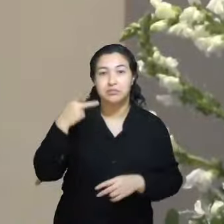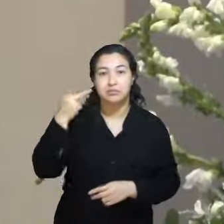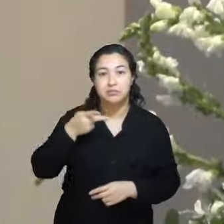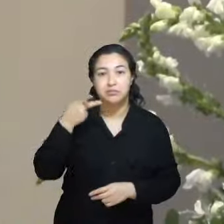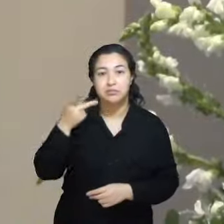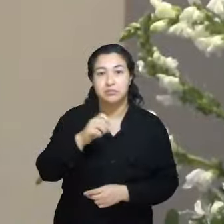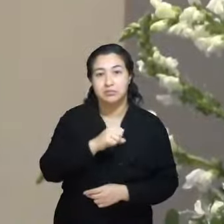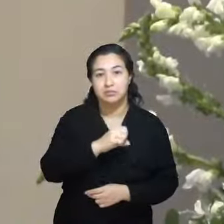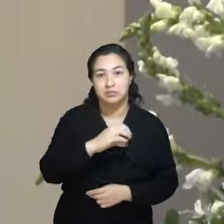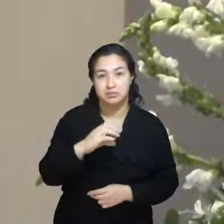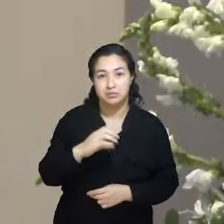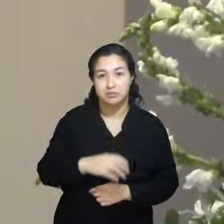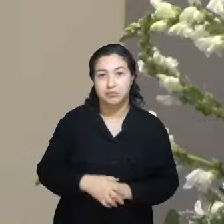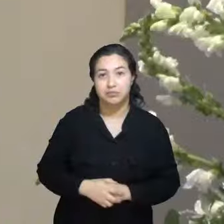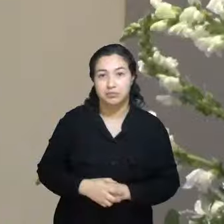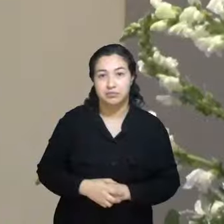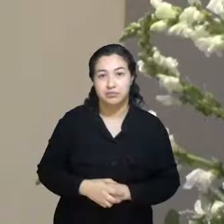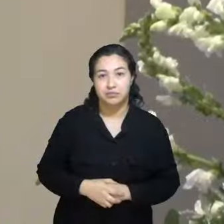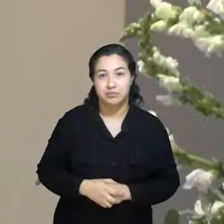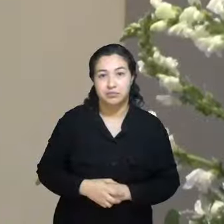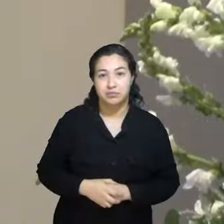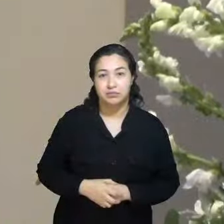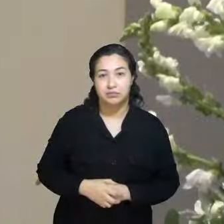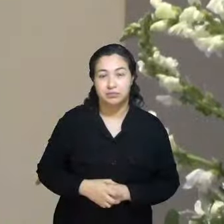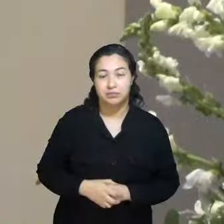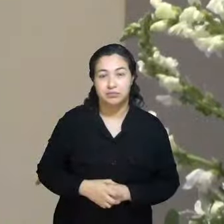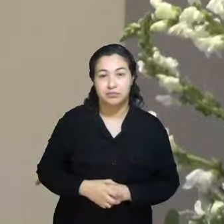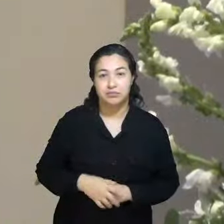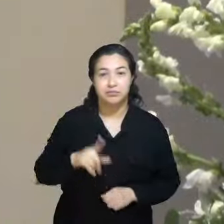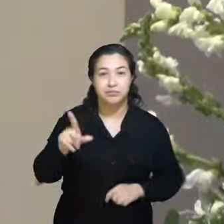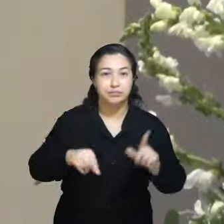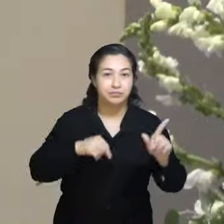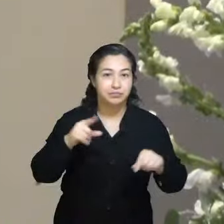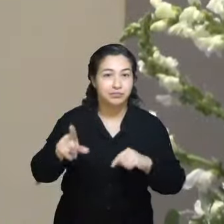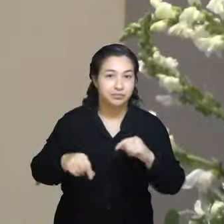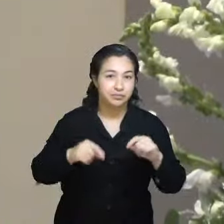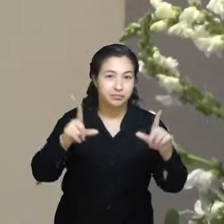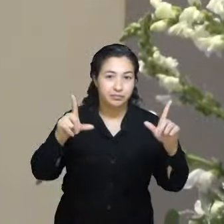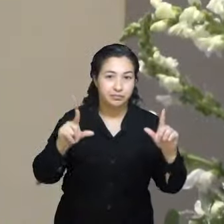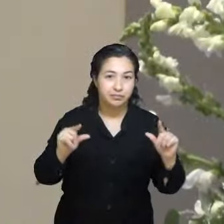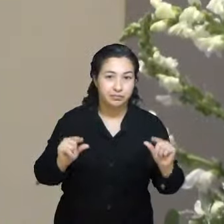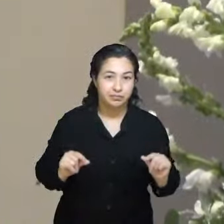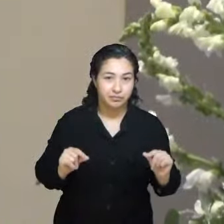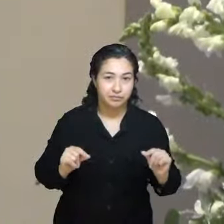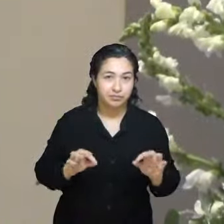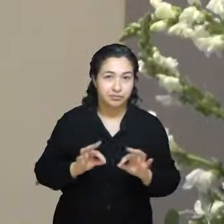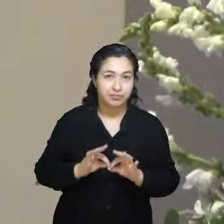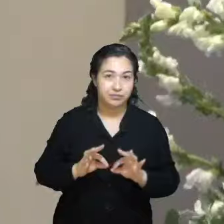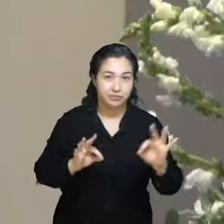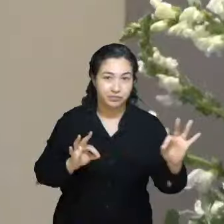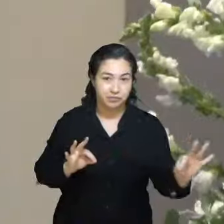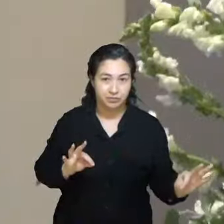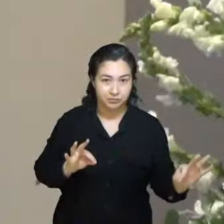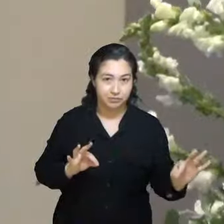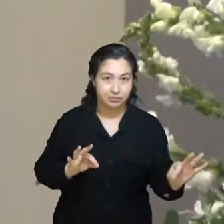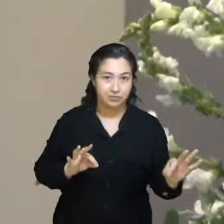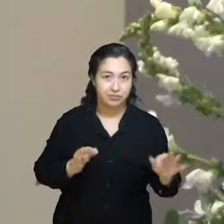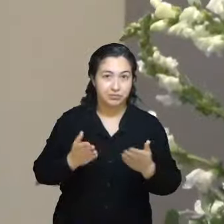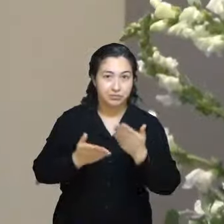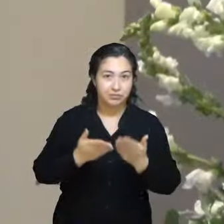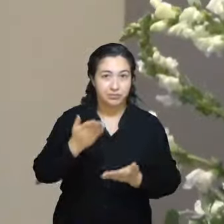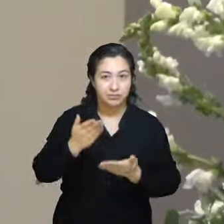dentre os quais a realização de escolhas que façam reduzir a distância que separa as mulheres